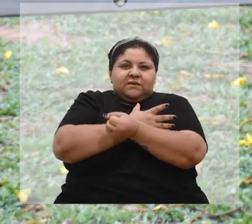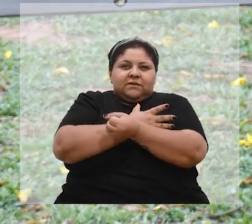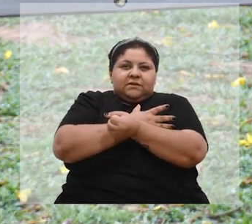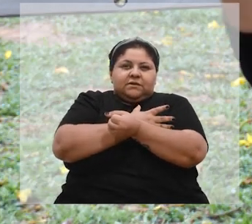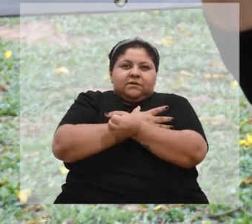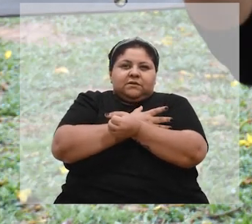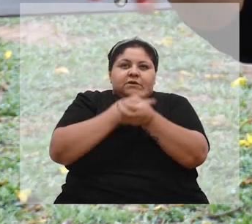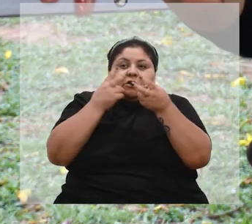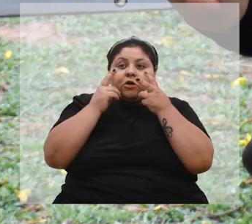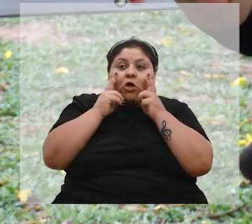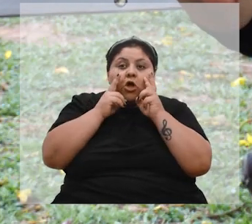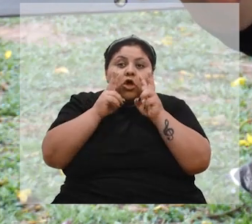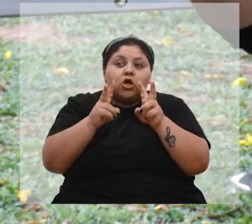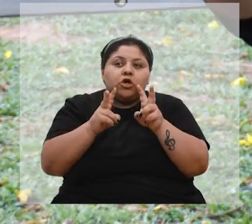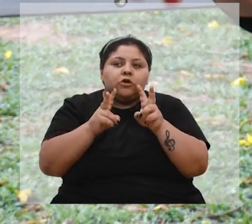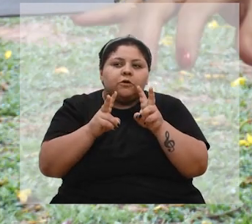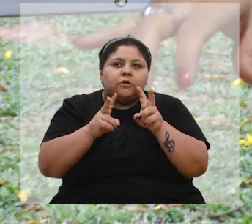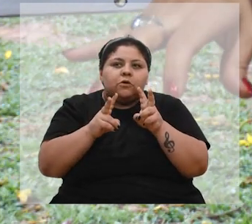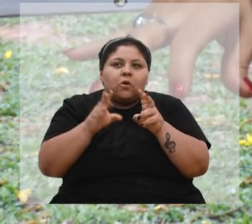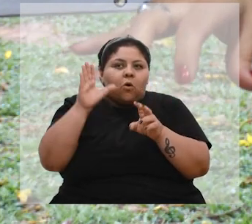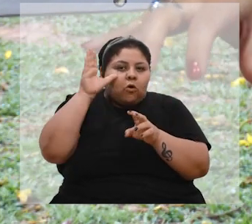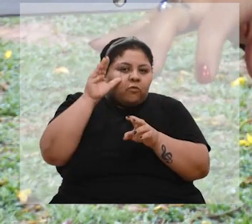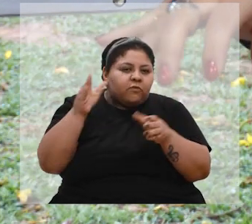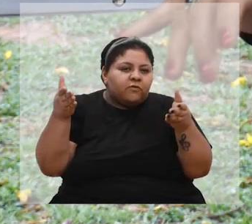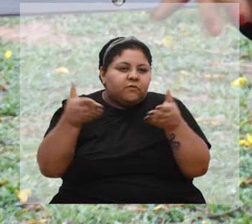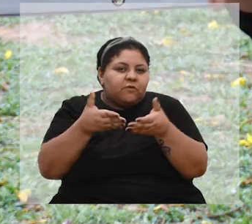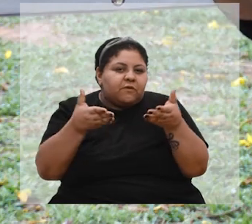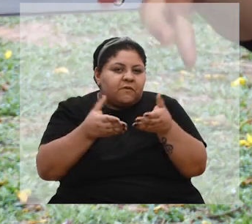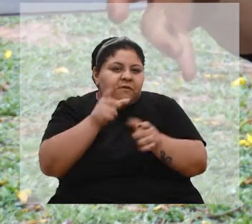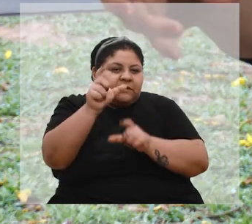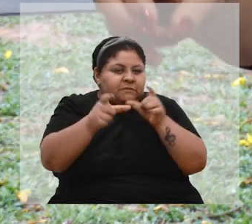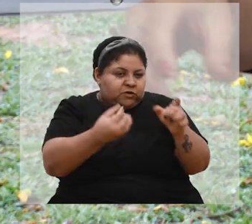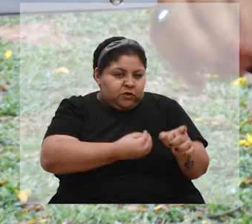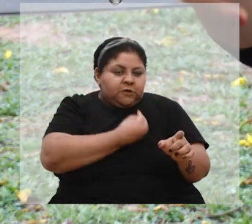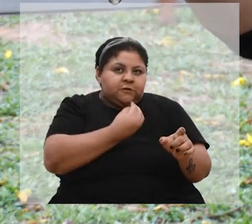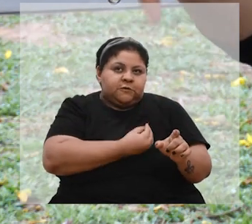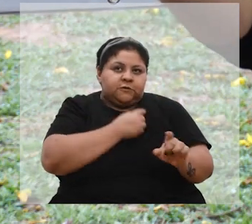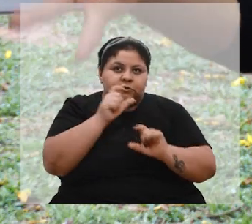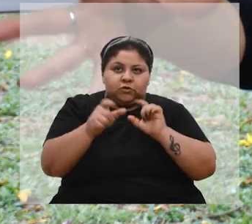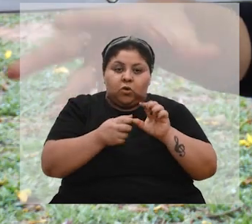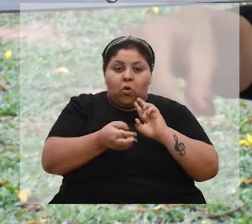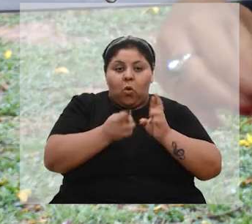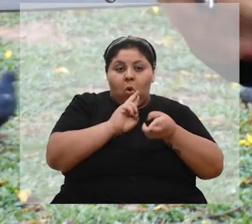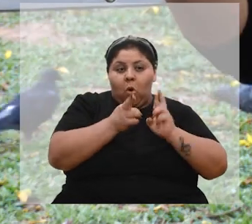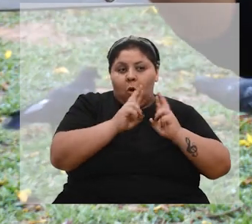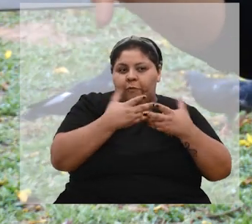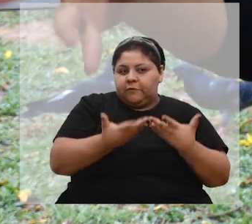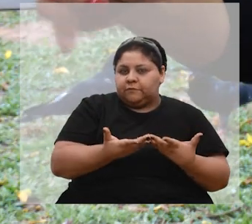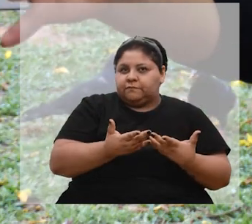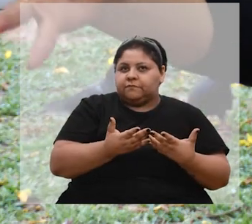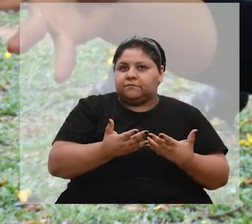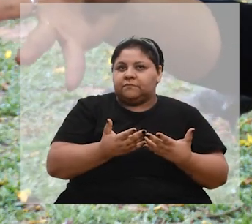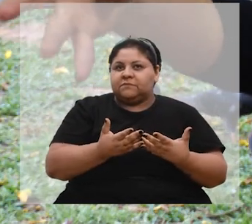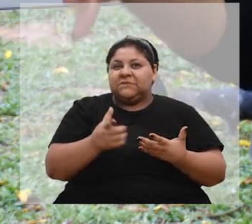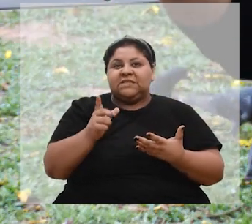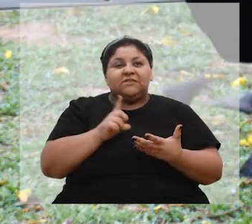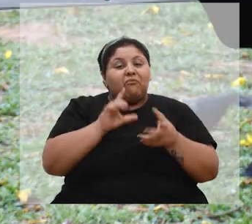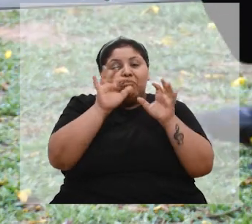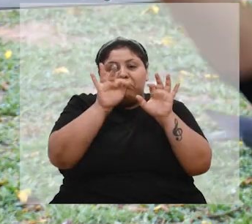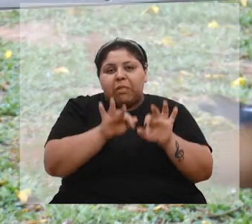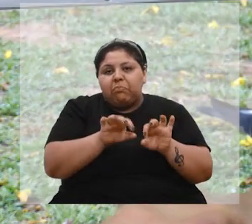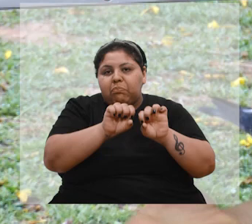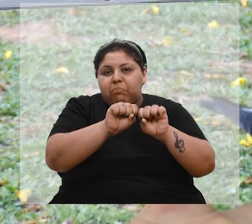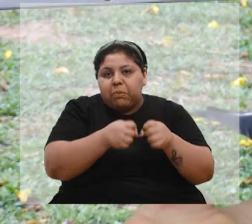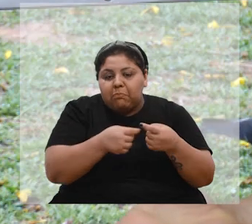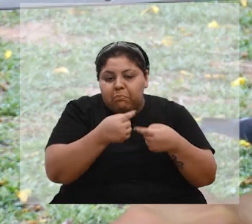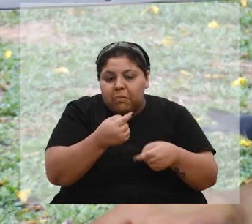toca. E aí, se você vai mais pra frente, olhar com olhos de hoje, como essa pessoa viveu, como ela se relacionou,